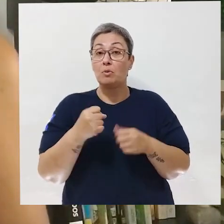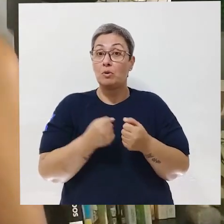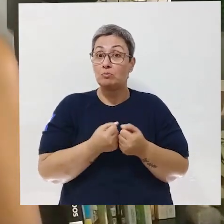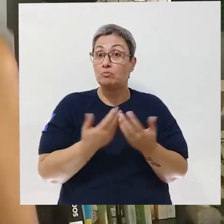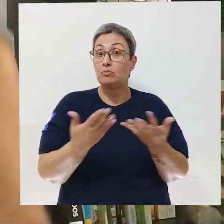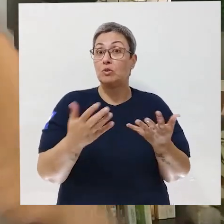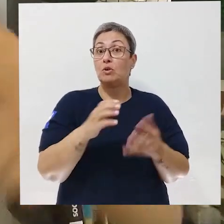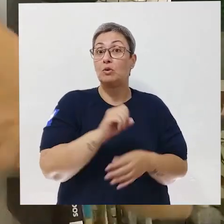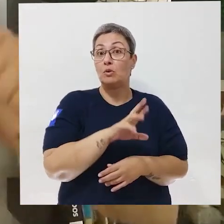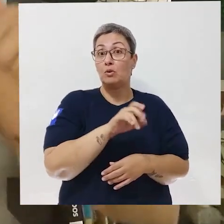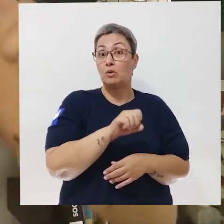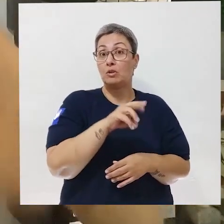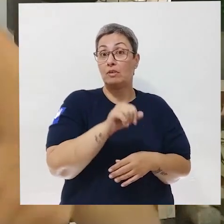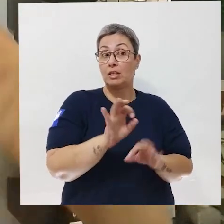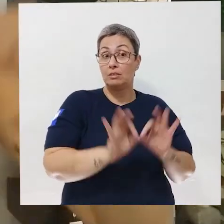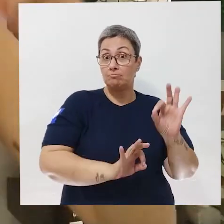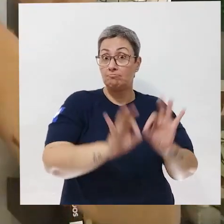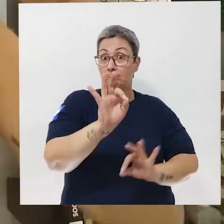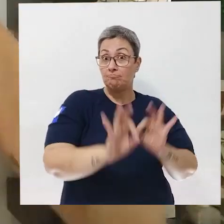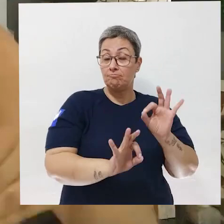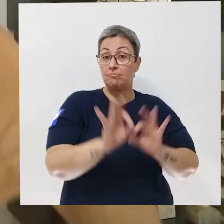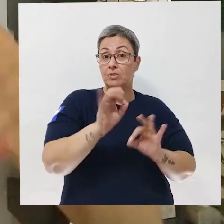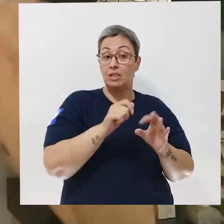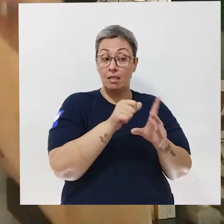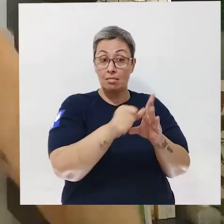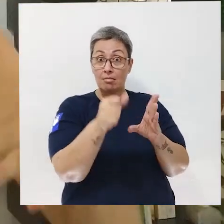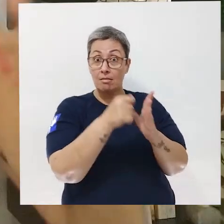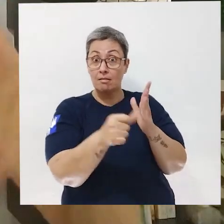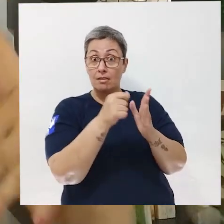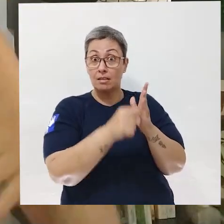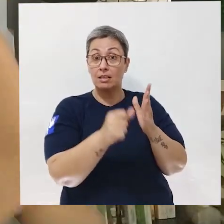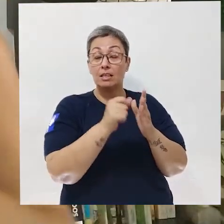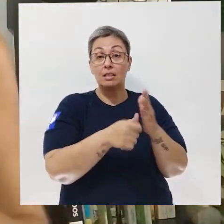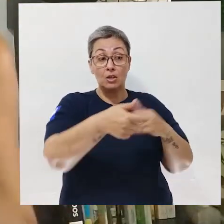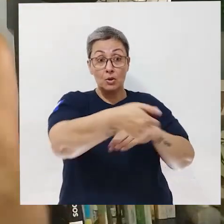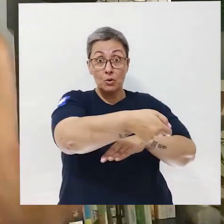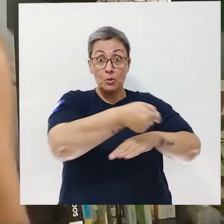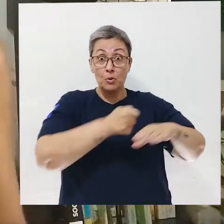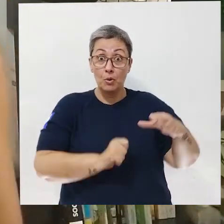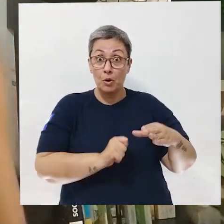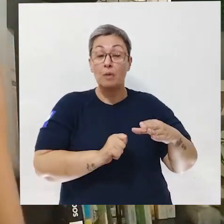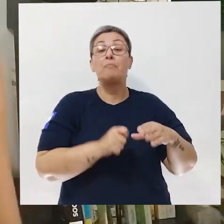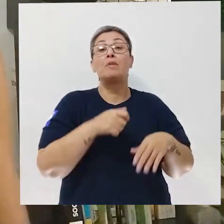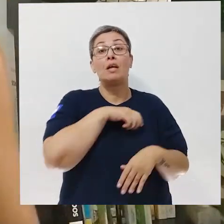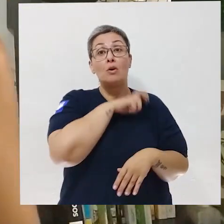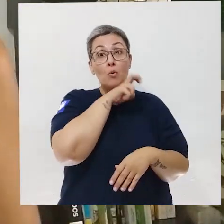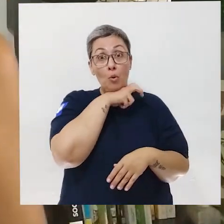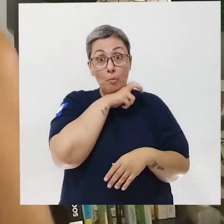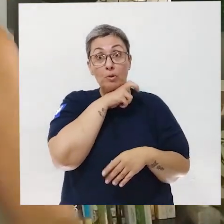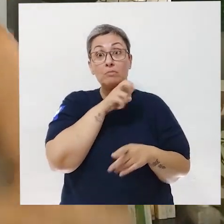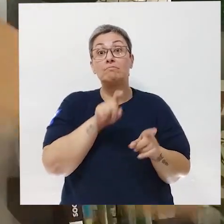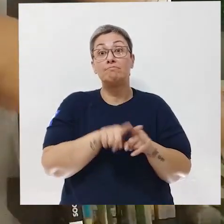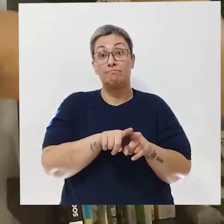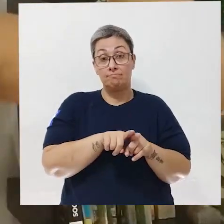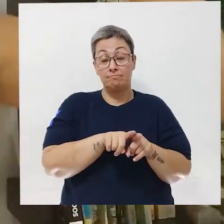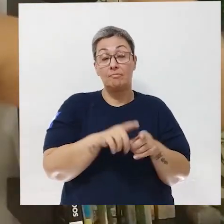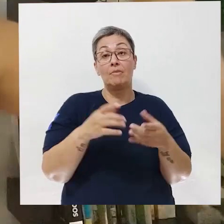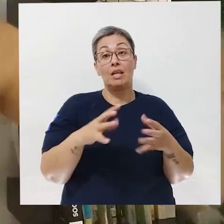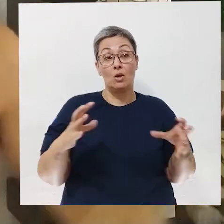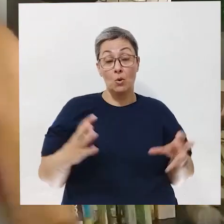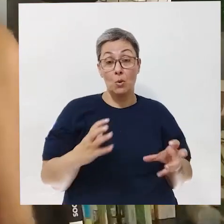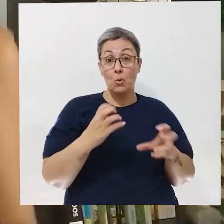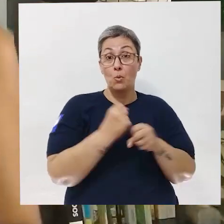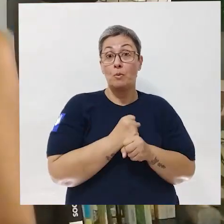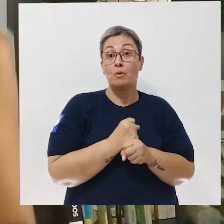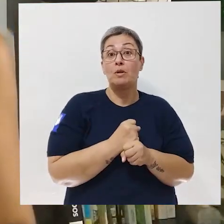a primeira que eu falei, que estão sendo produzidas, rotuladas e embaladas aqui, né, pelo Instituto Butantan. Totalizando